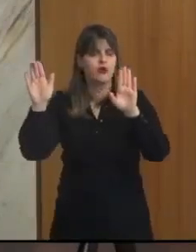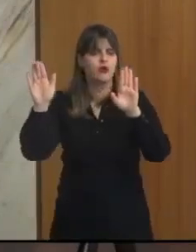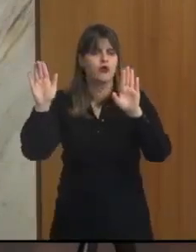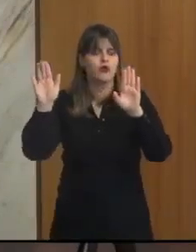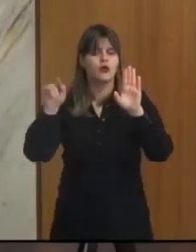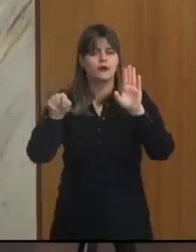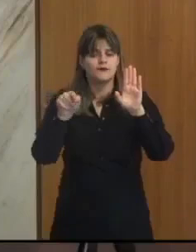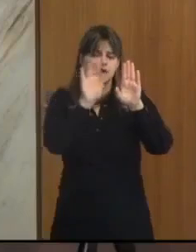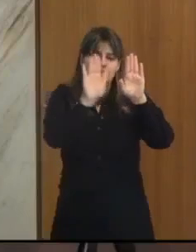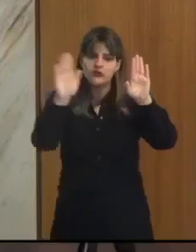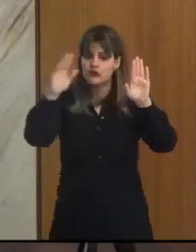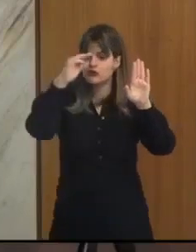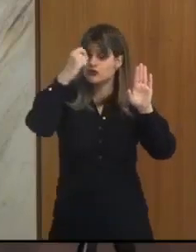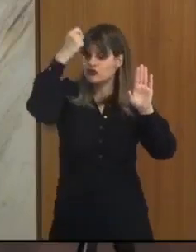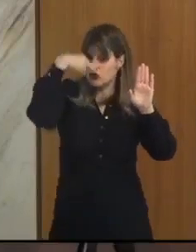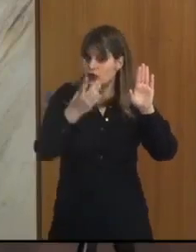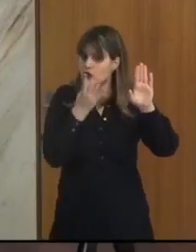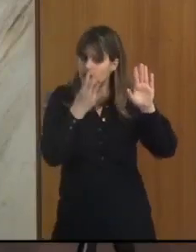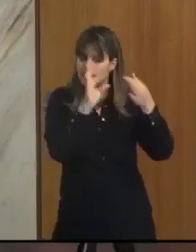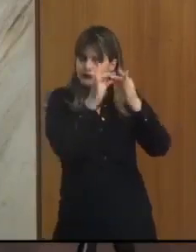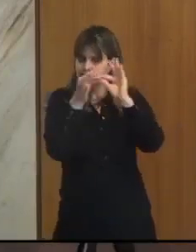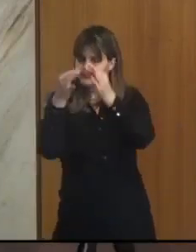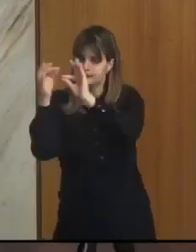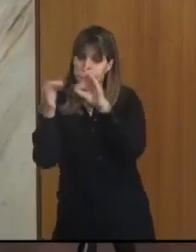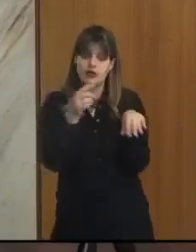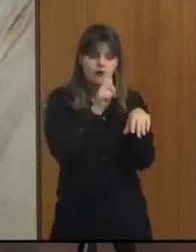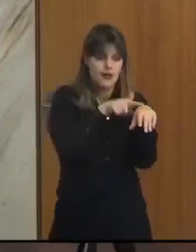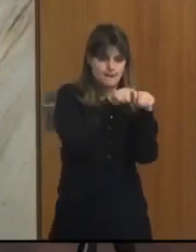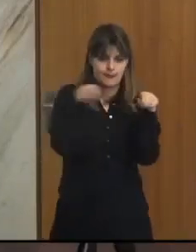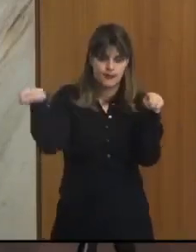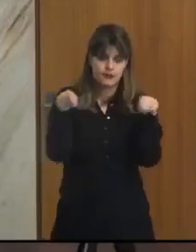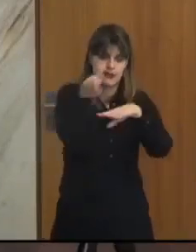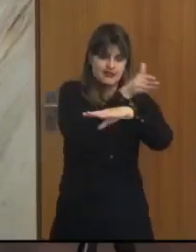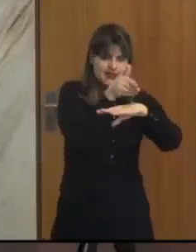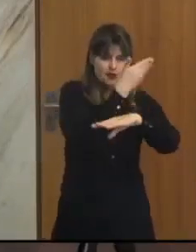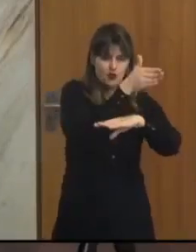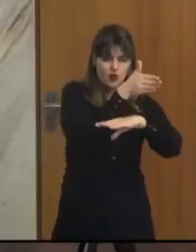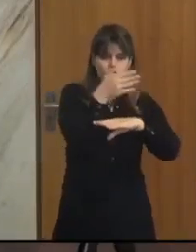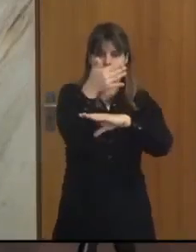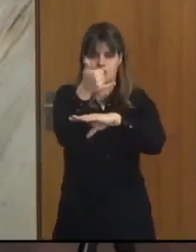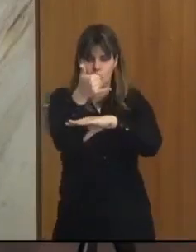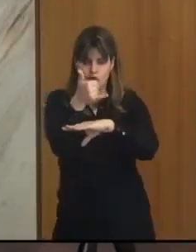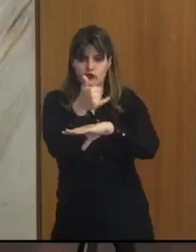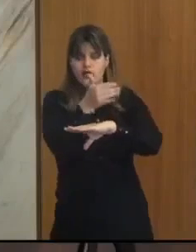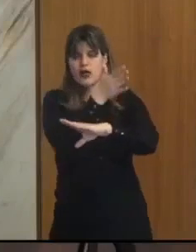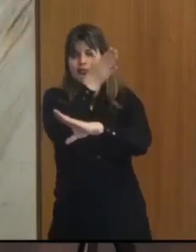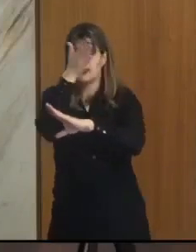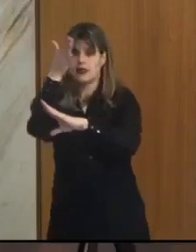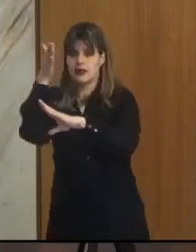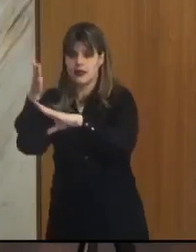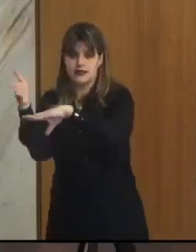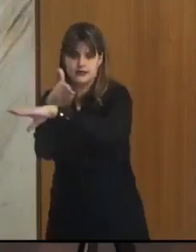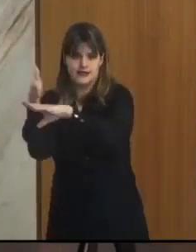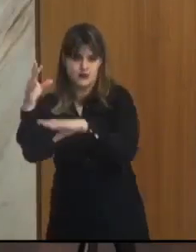uma narrativa expositiva que foi organizada cronologicamente desde o século XI, XII até aos finais do